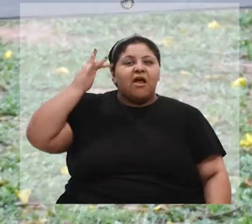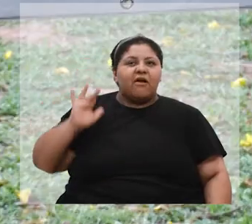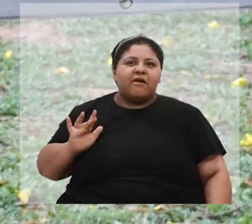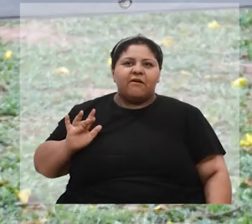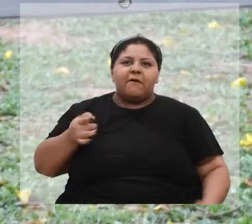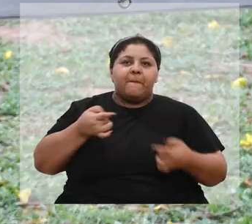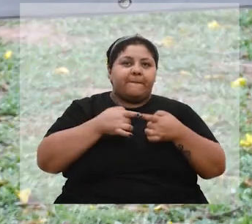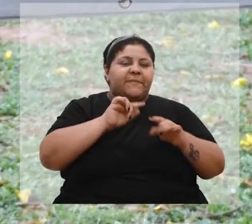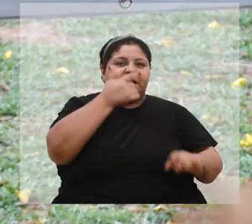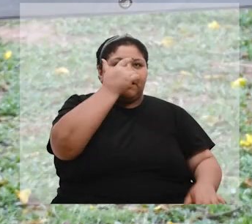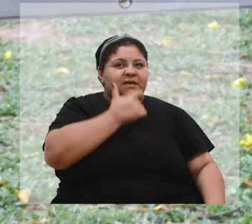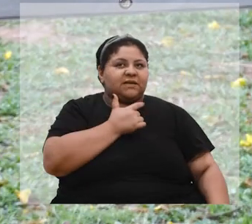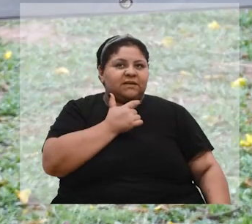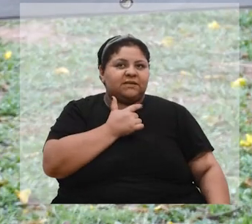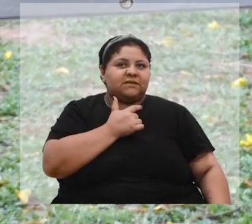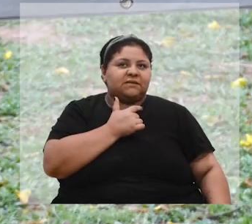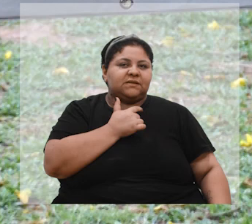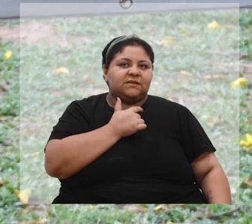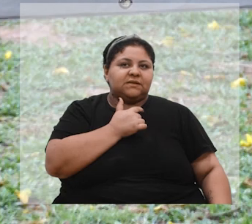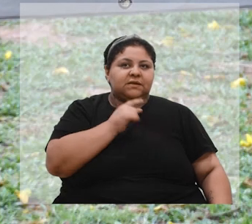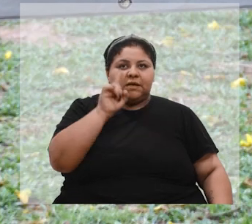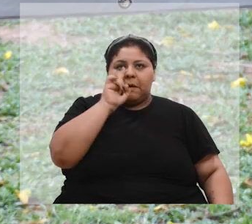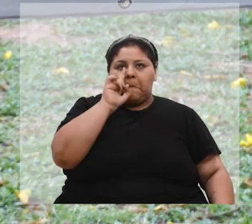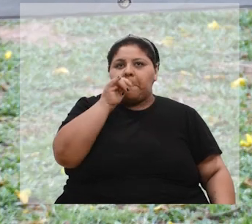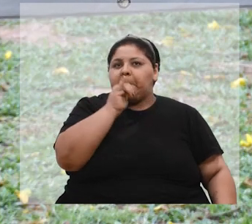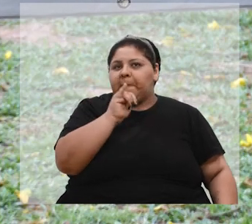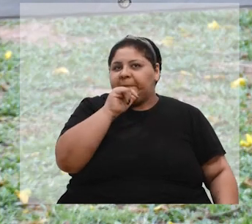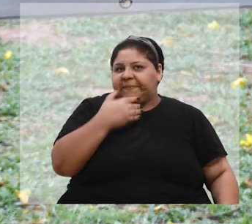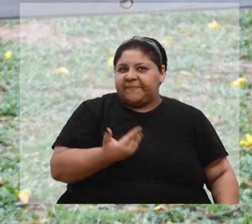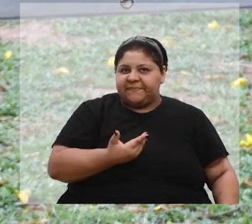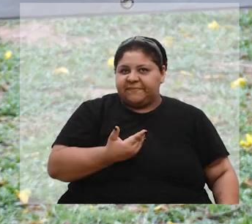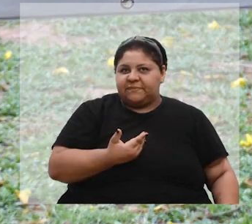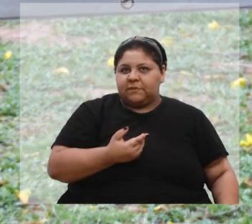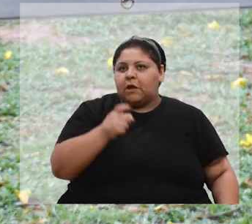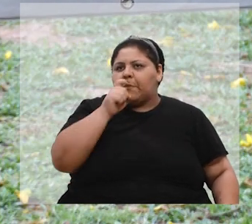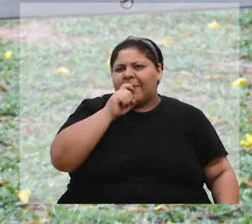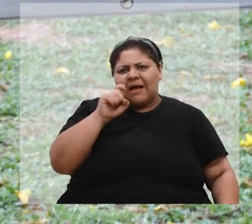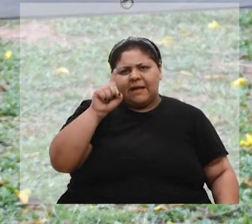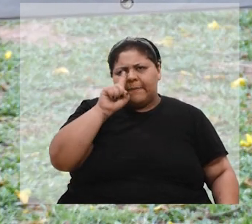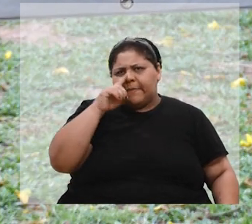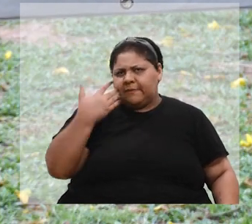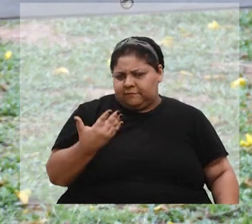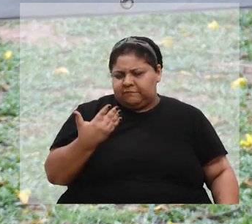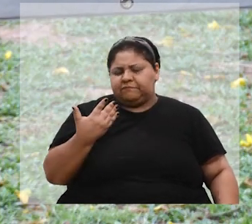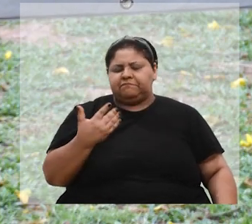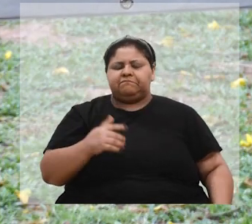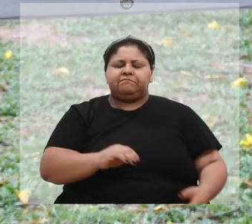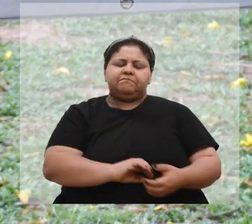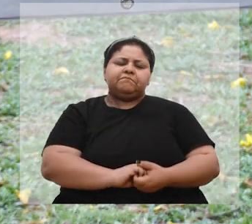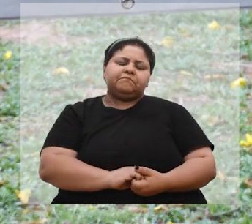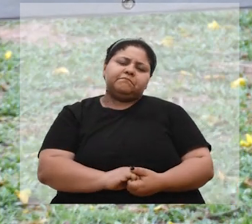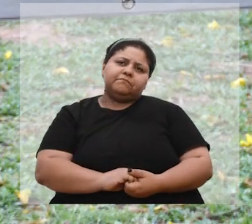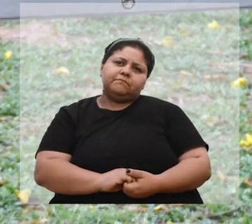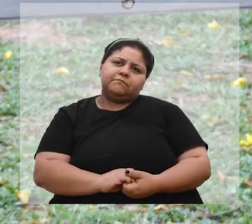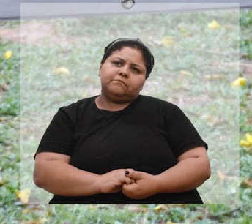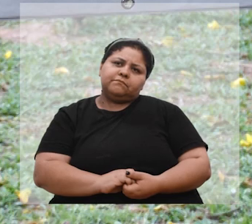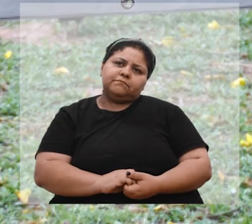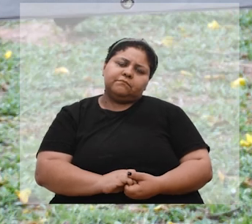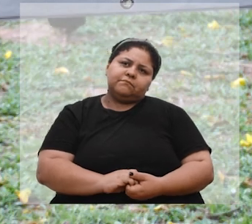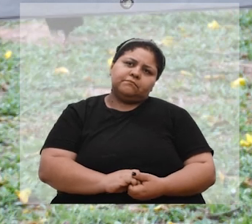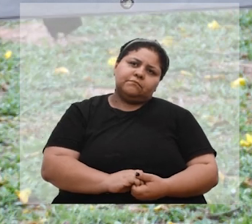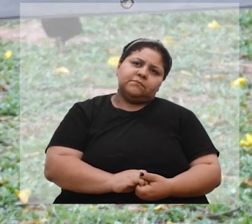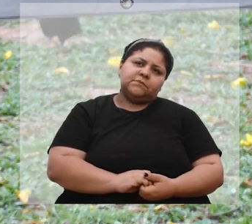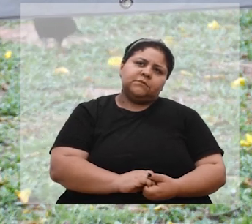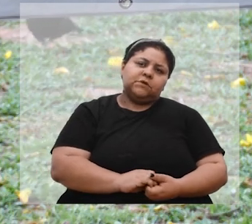então eu não sei, mas eu acho assim, mãe, por exemplo, mãe e pai, né? Vou dizer mãe me referindo a